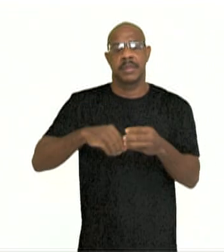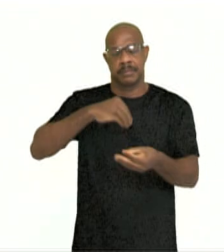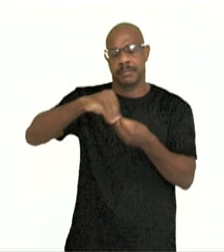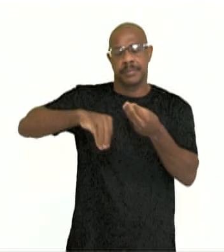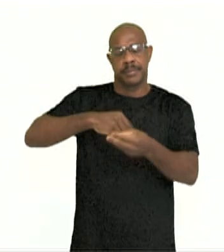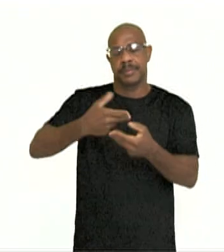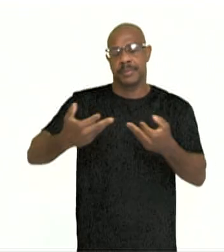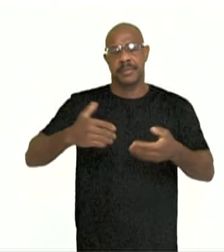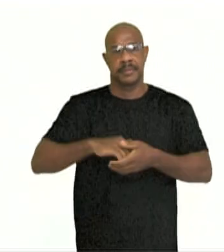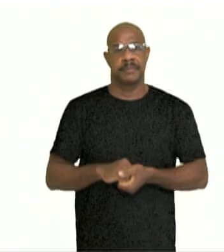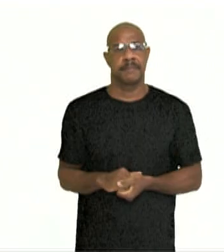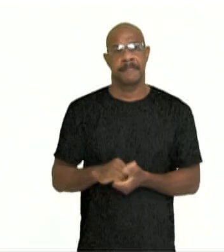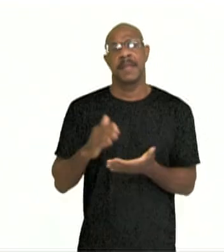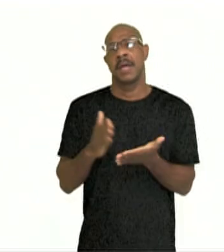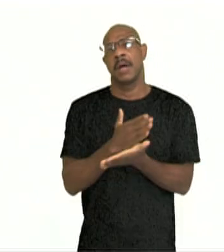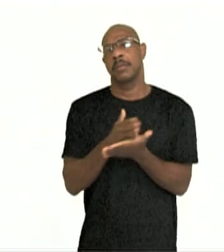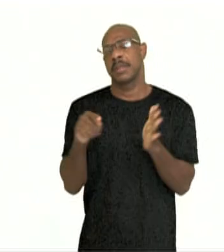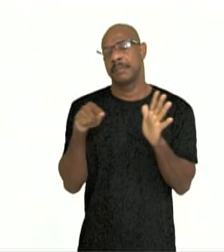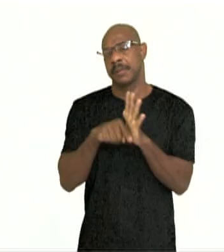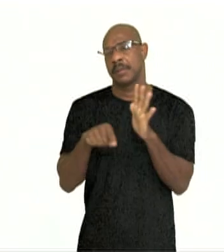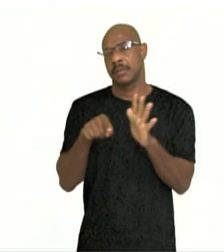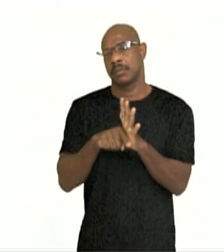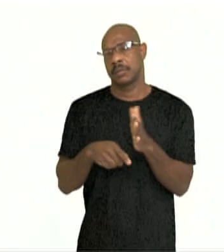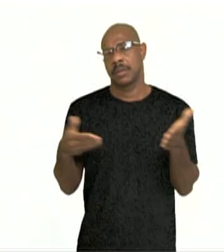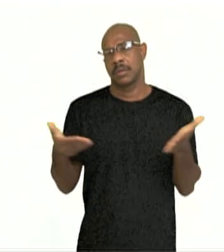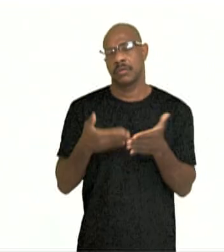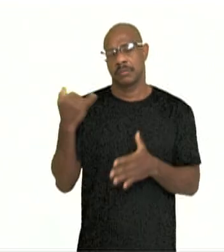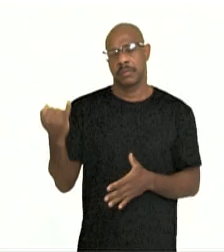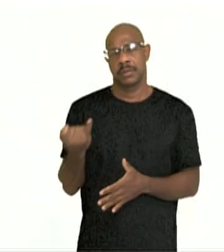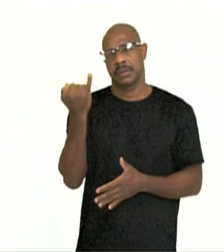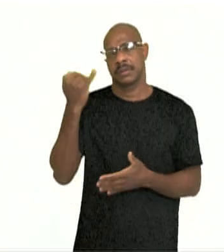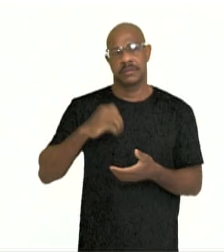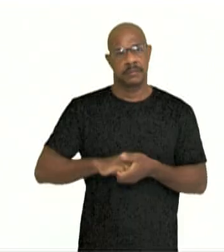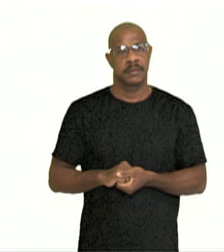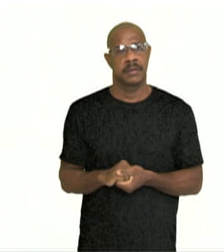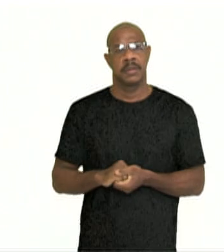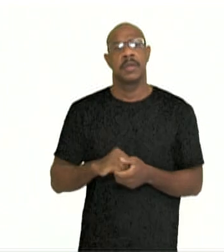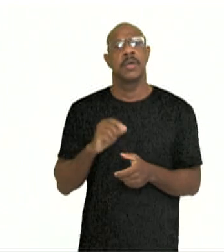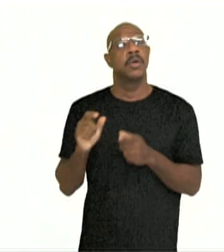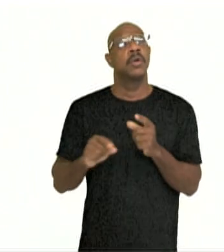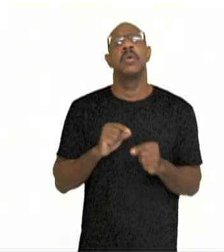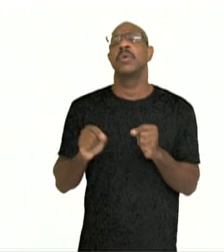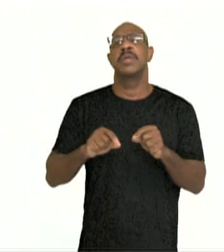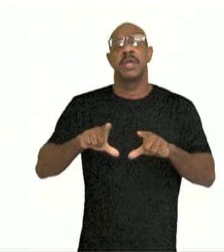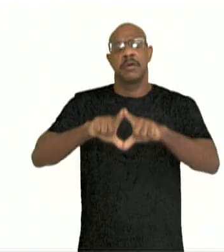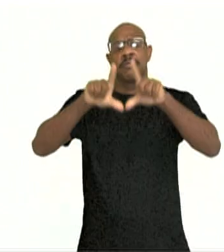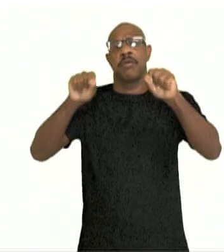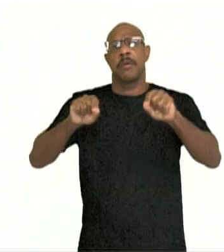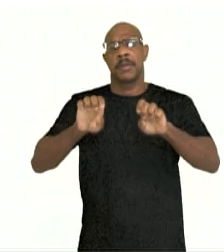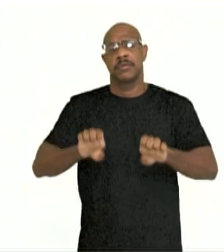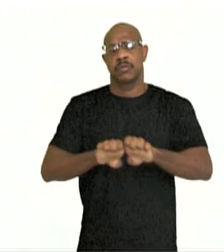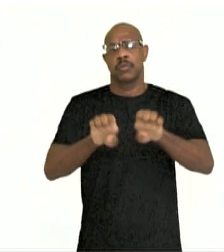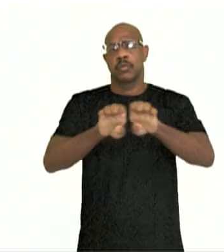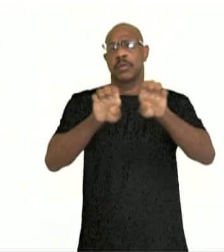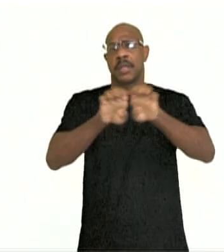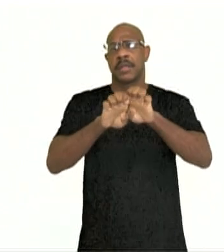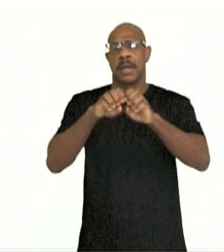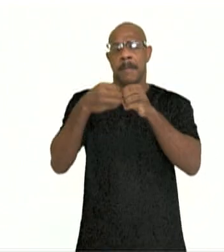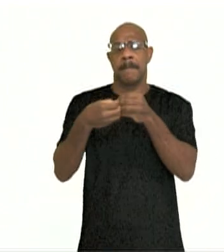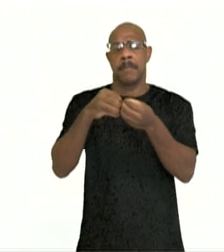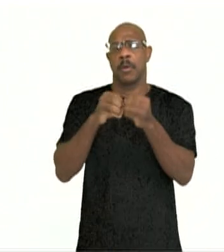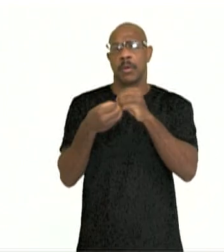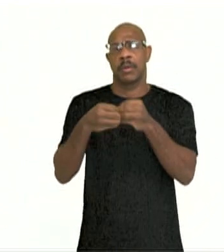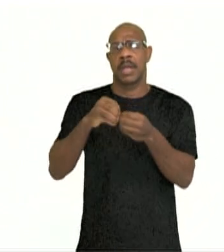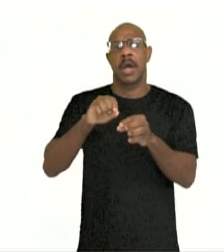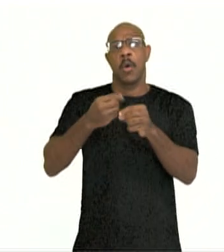substâncias. Alguns questionamentos pertinentes a esta aula. O que são fórmulas estruturais, moleculares e de